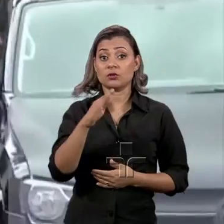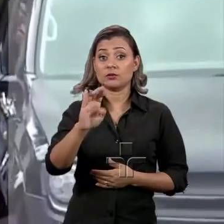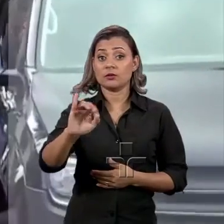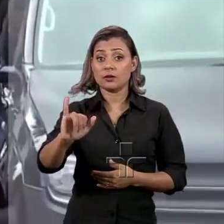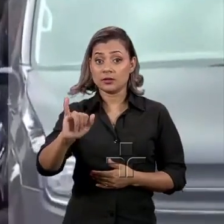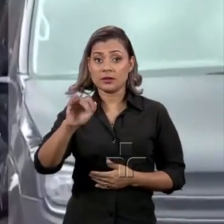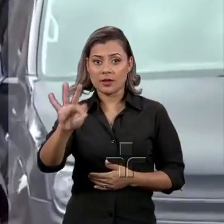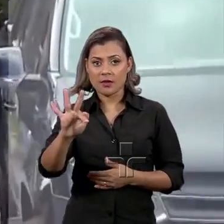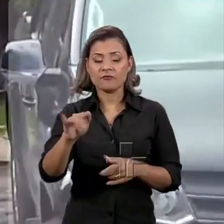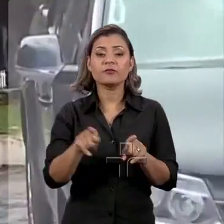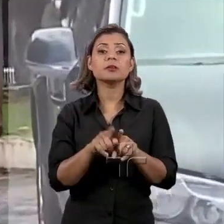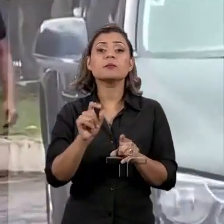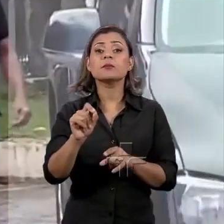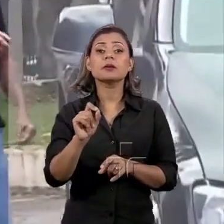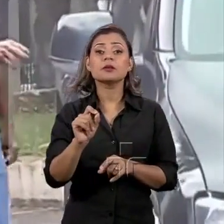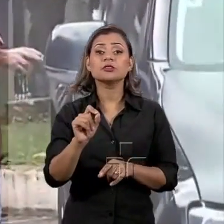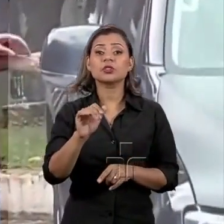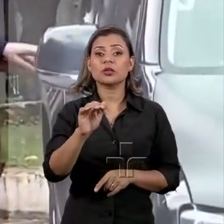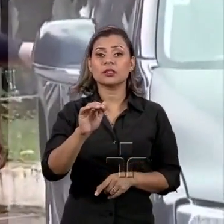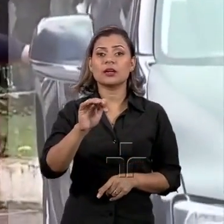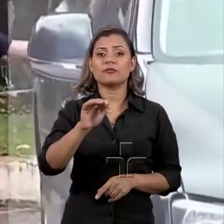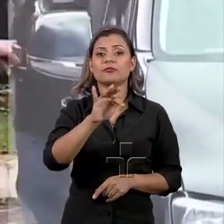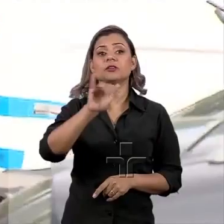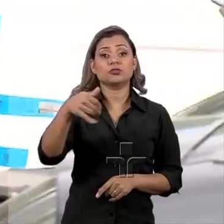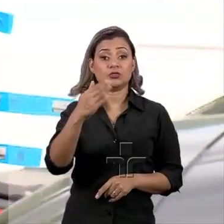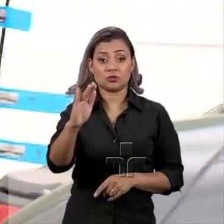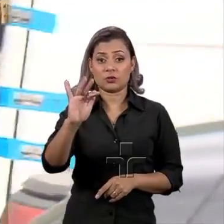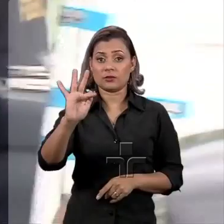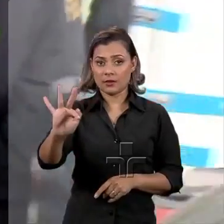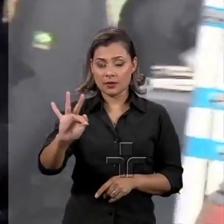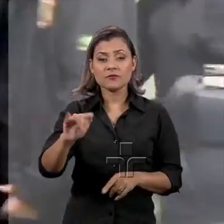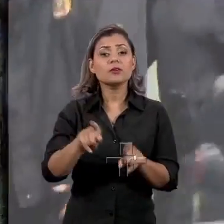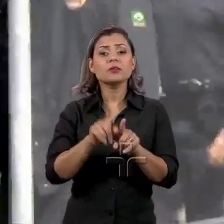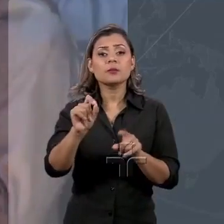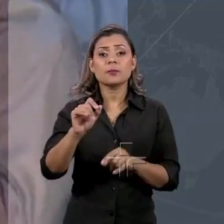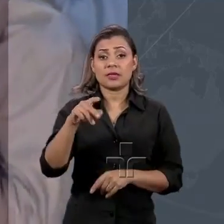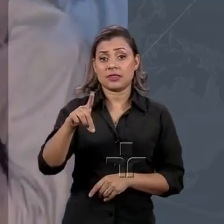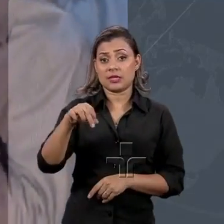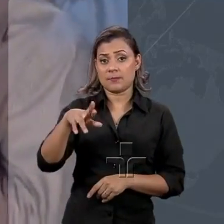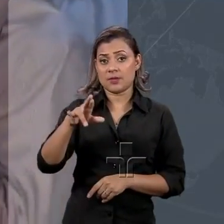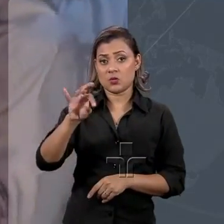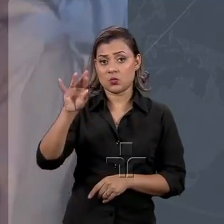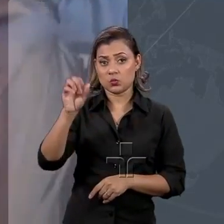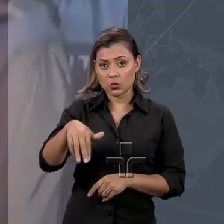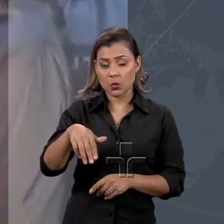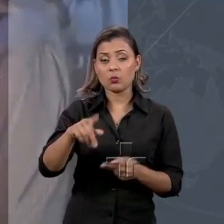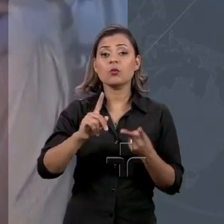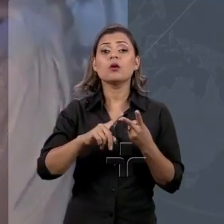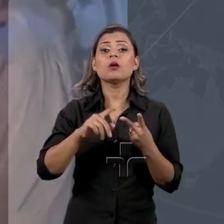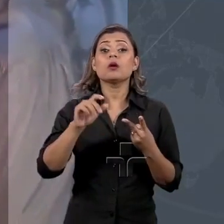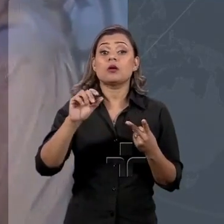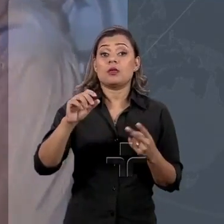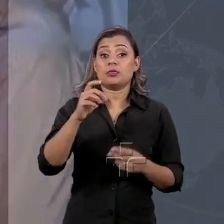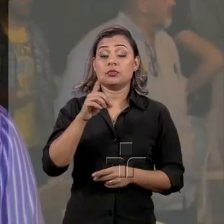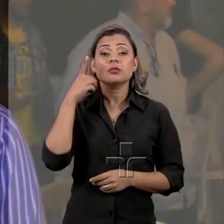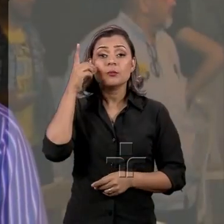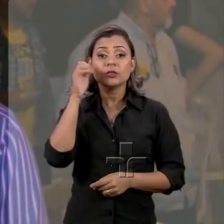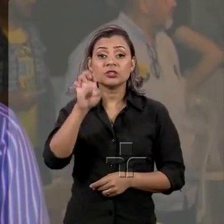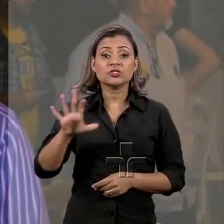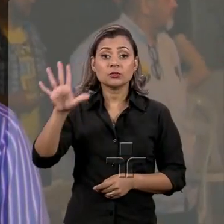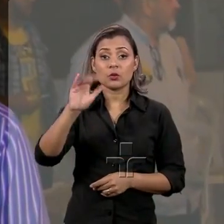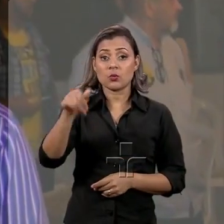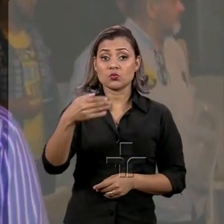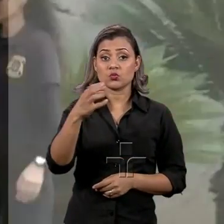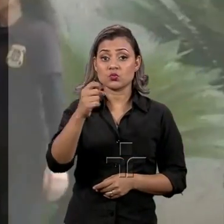Batista, os ex-executivos do grupo Ricardo Saldi e Demilton de Castro, o deputado estadual do MDB de Minas,